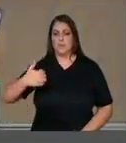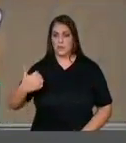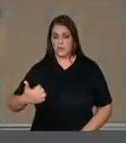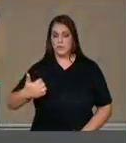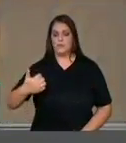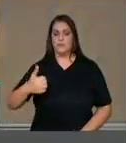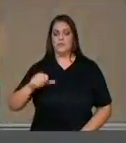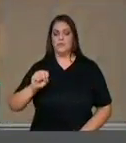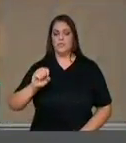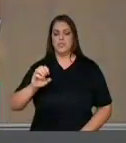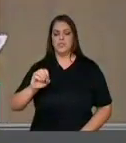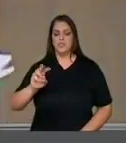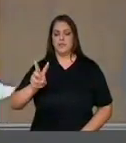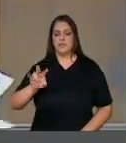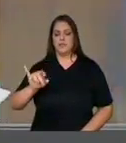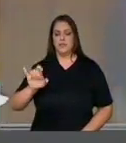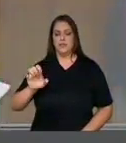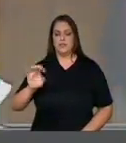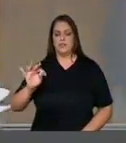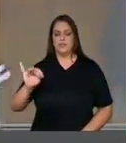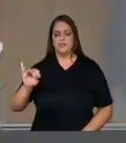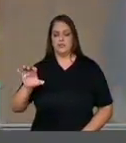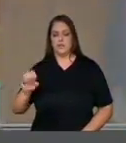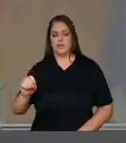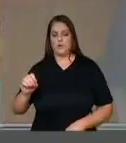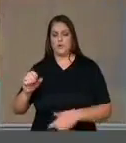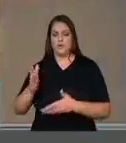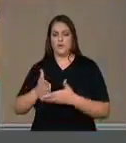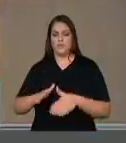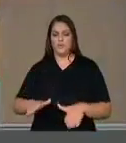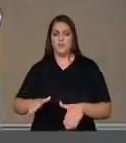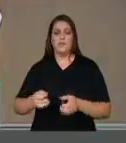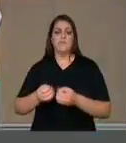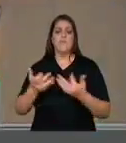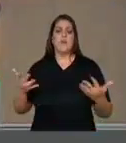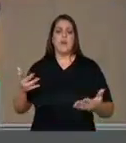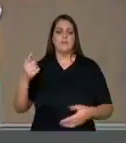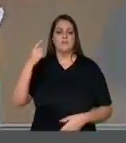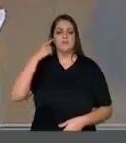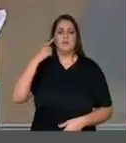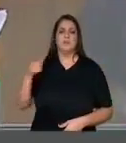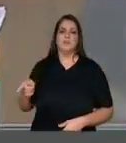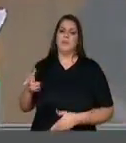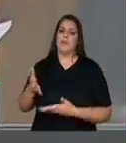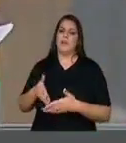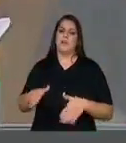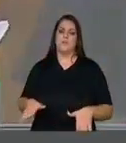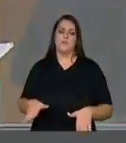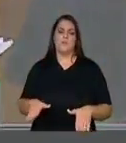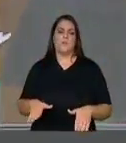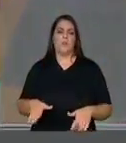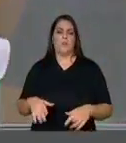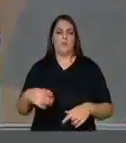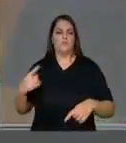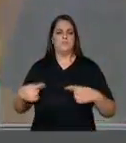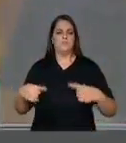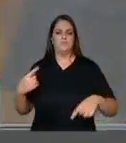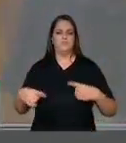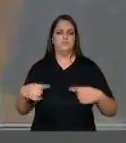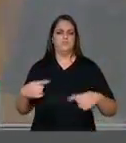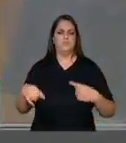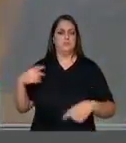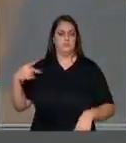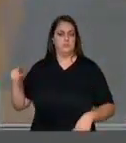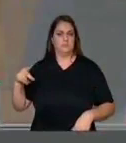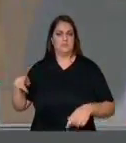foram poucos a decretar a morte intelectual de Marx. A despeito da polêmica sobre os acertos e erros de